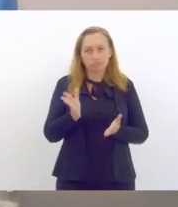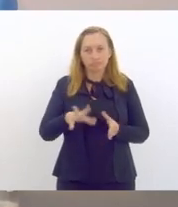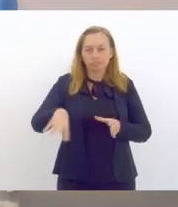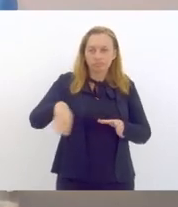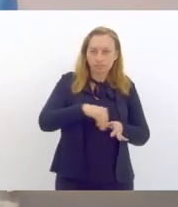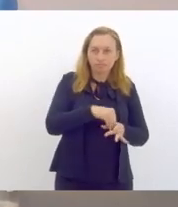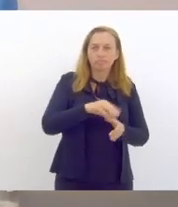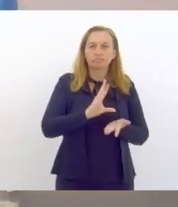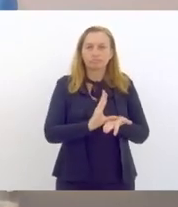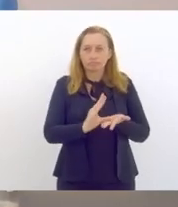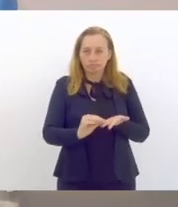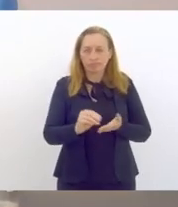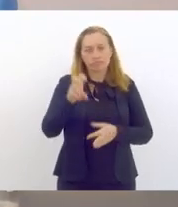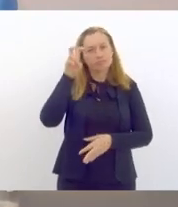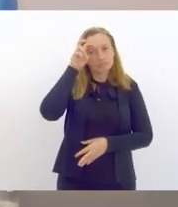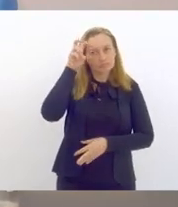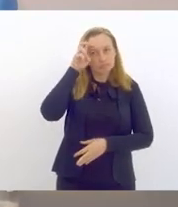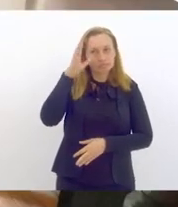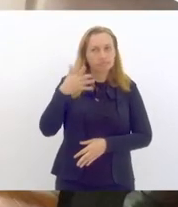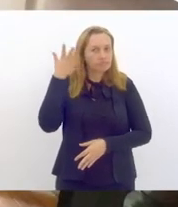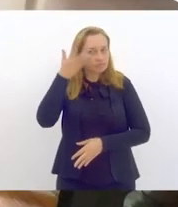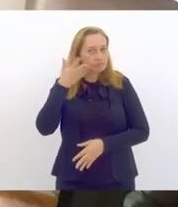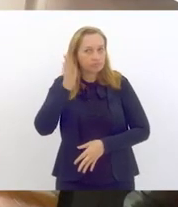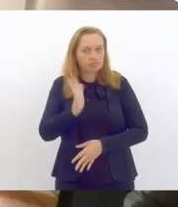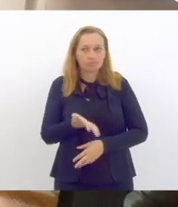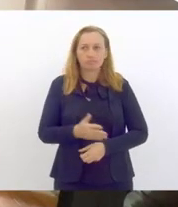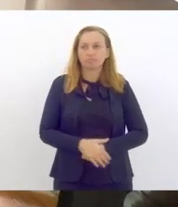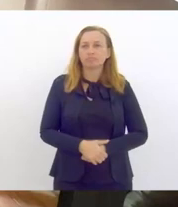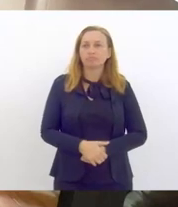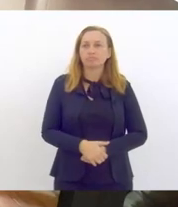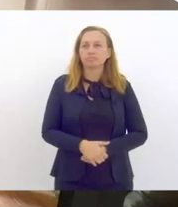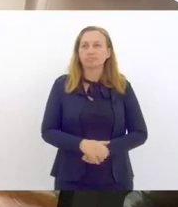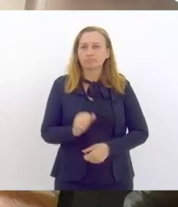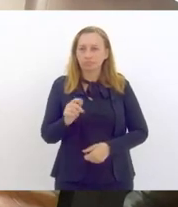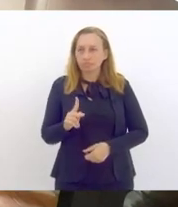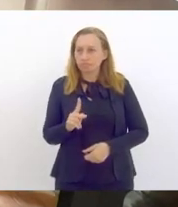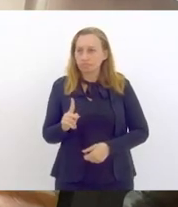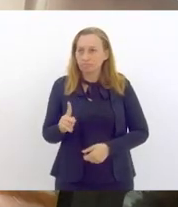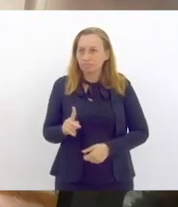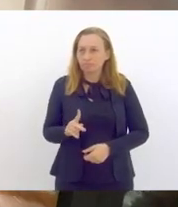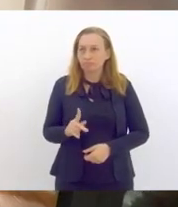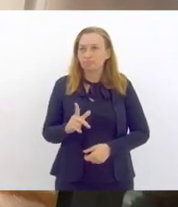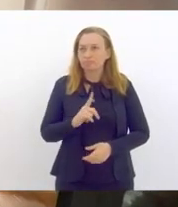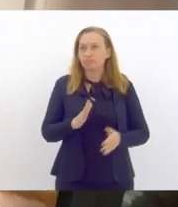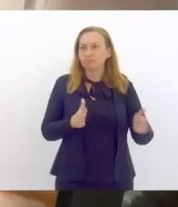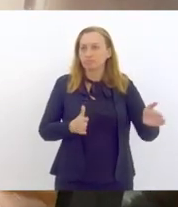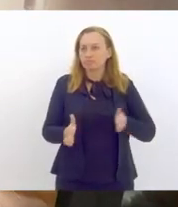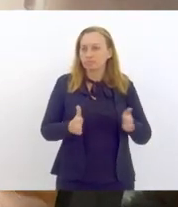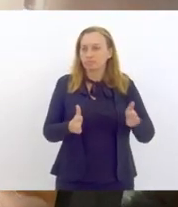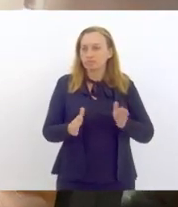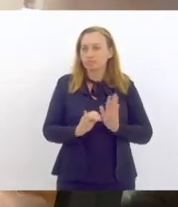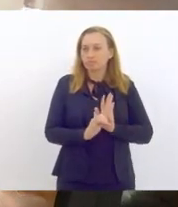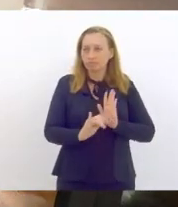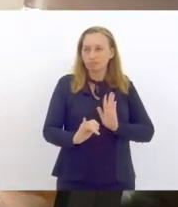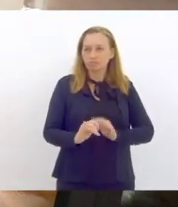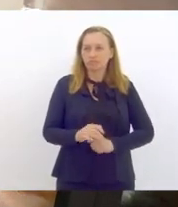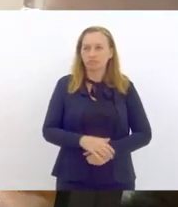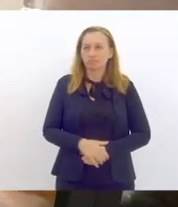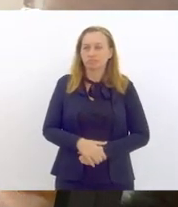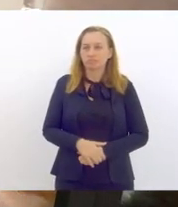estará na pauta da quinta-feira a mensagem Tá certo que tem os prazos de publicação